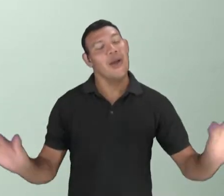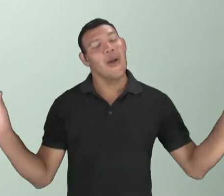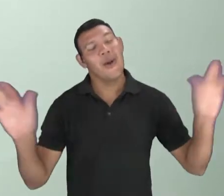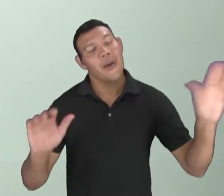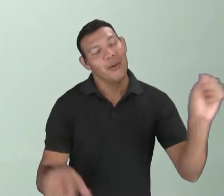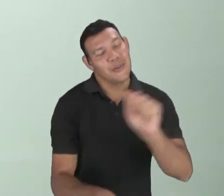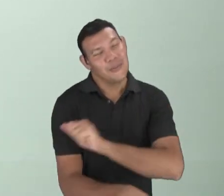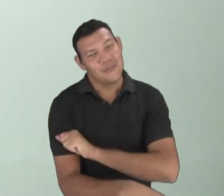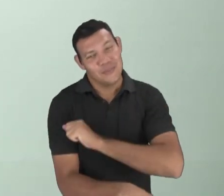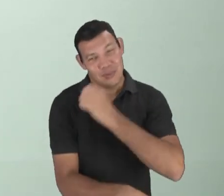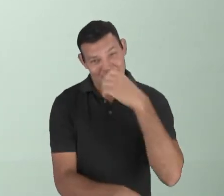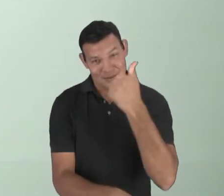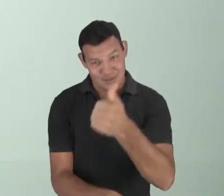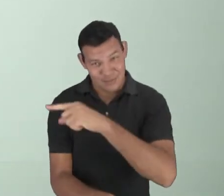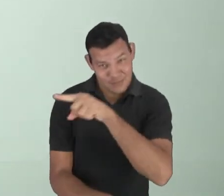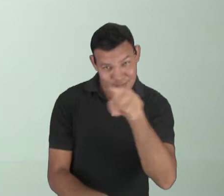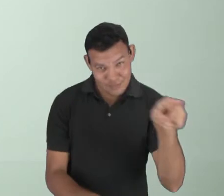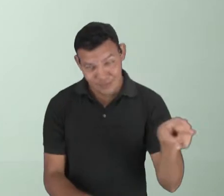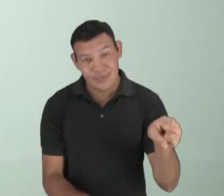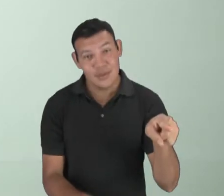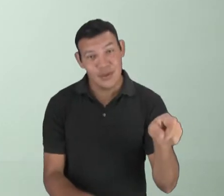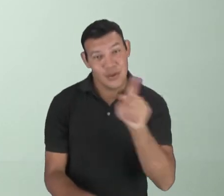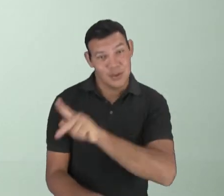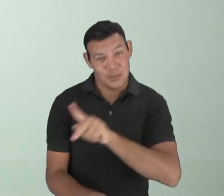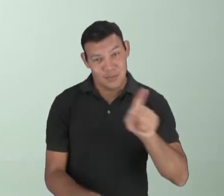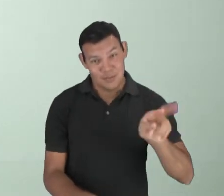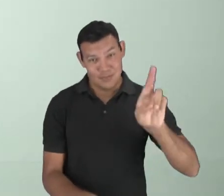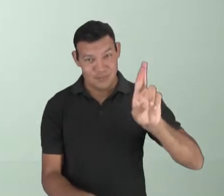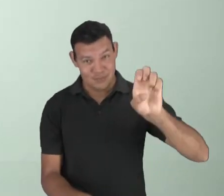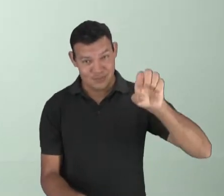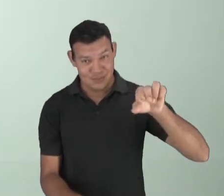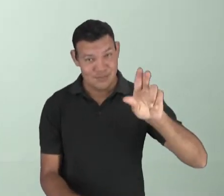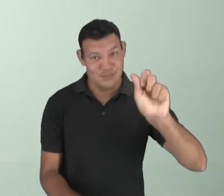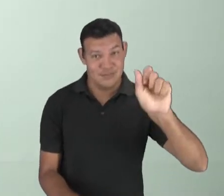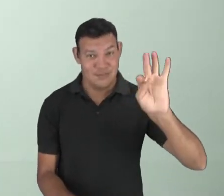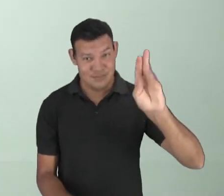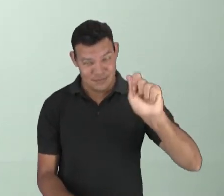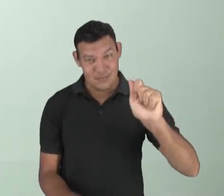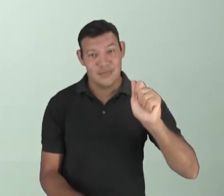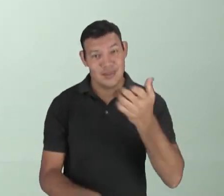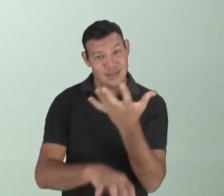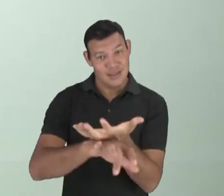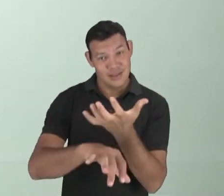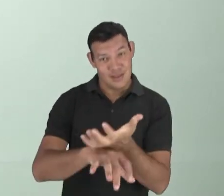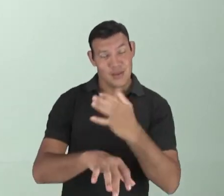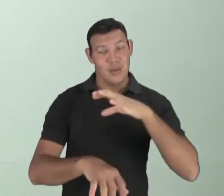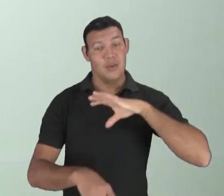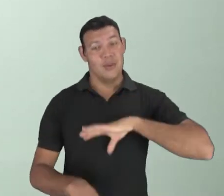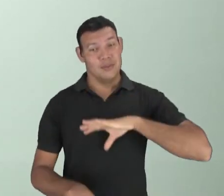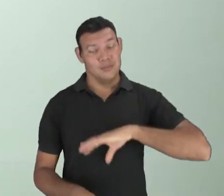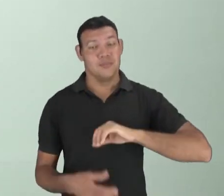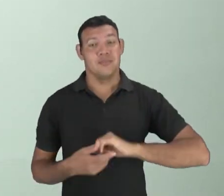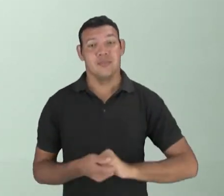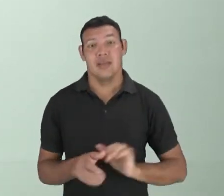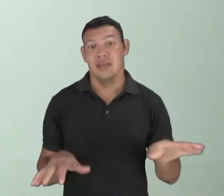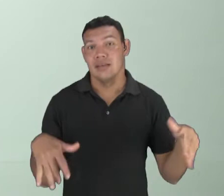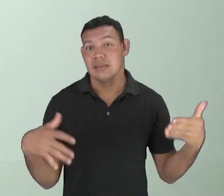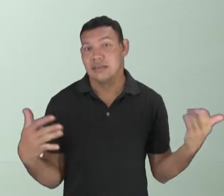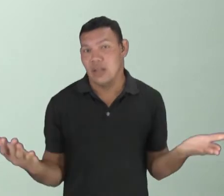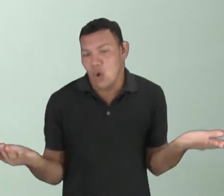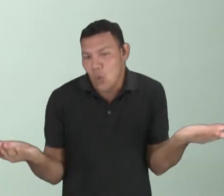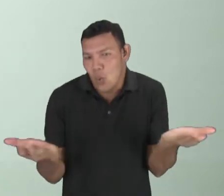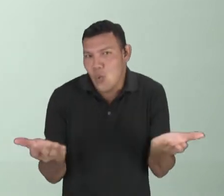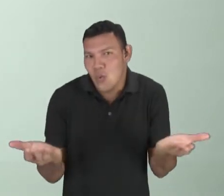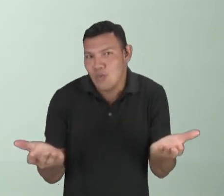Olá, alunos, tudo bem com vocês? Professora Renata, mais uma vez com a língua portuguesa. A nossa aula